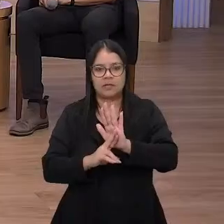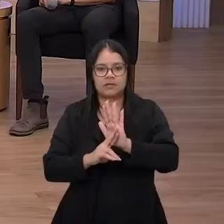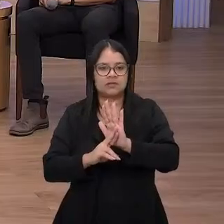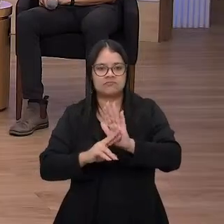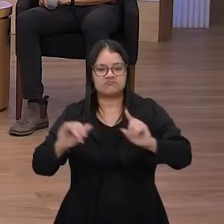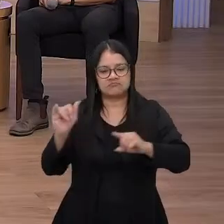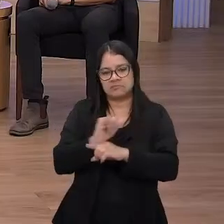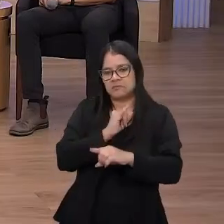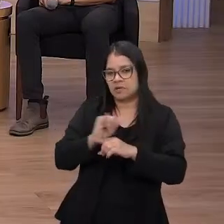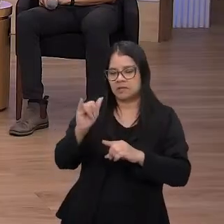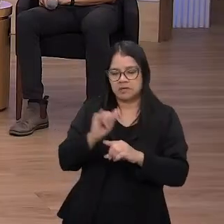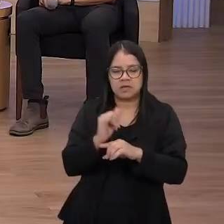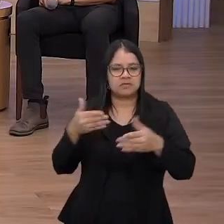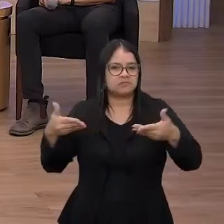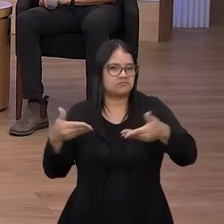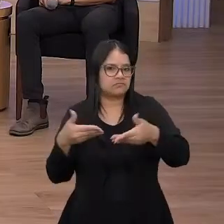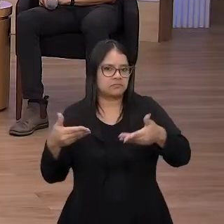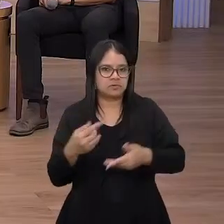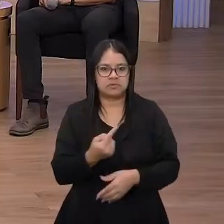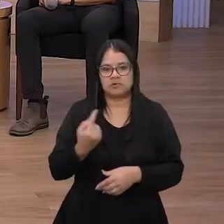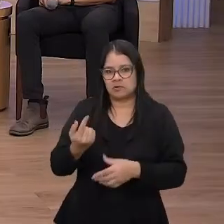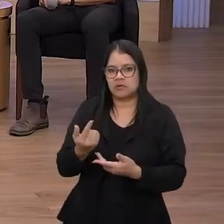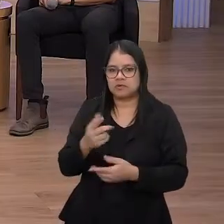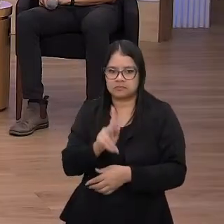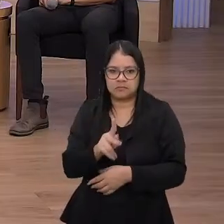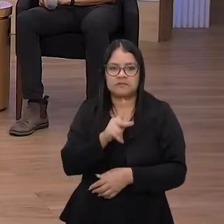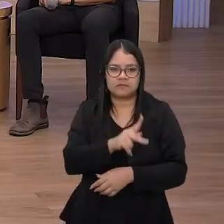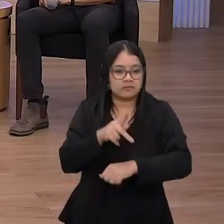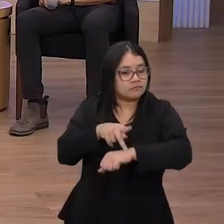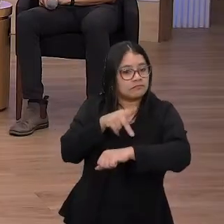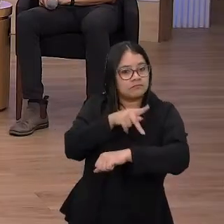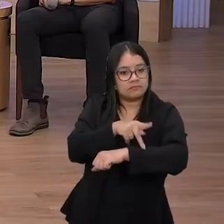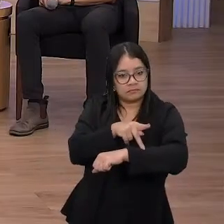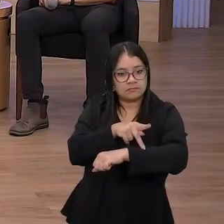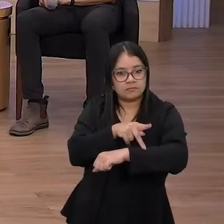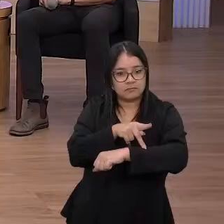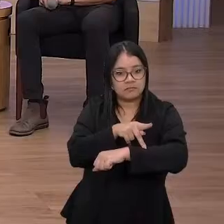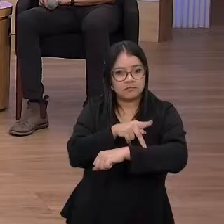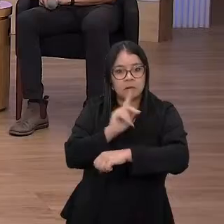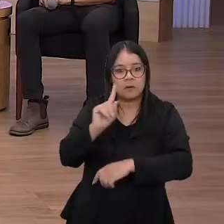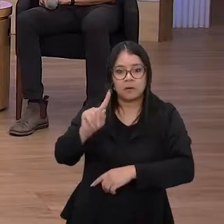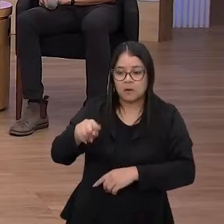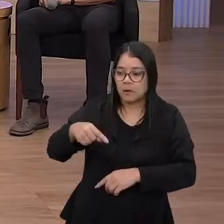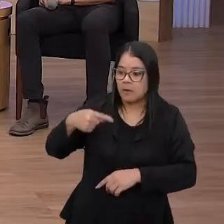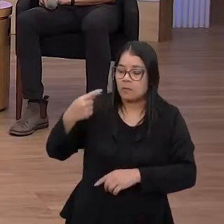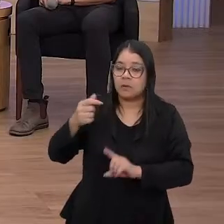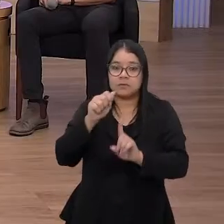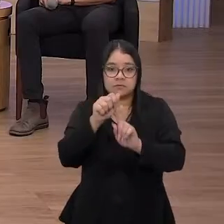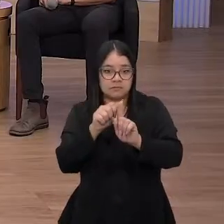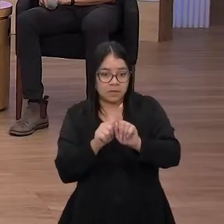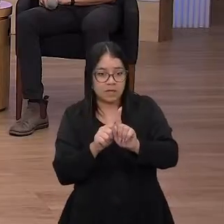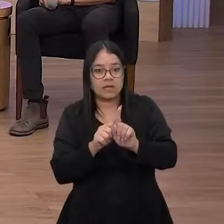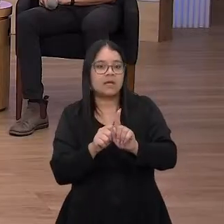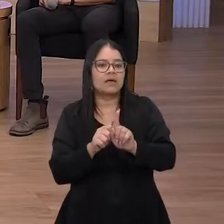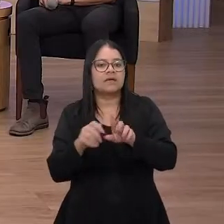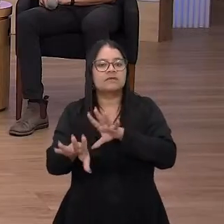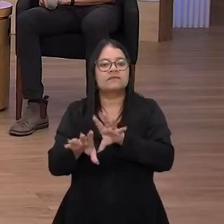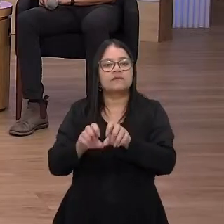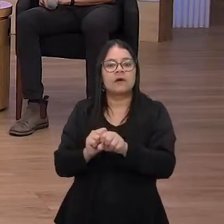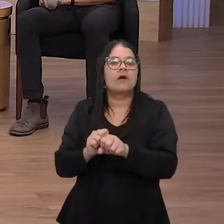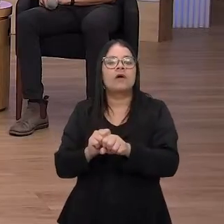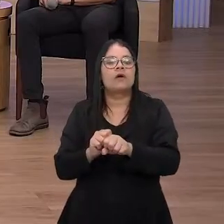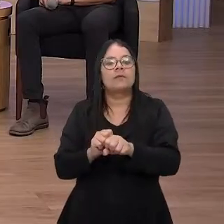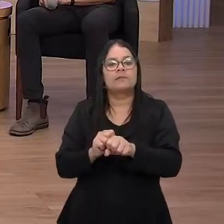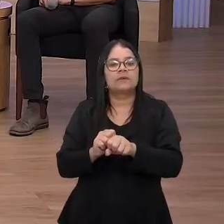saber o que hoje nós, como os pedagogos, que o mês que vem eu me formo em licenciatura, quais